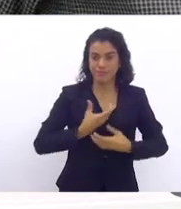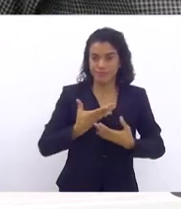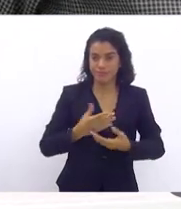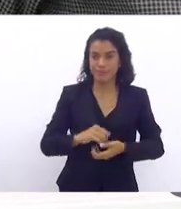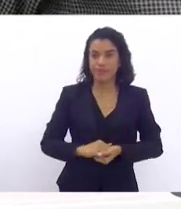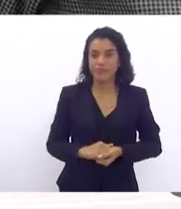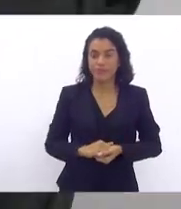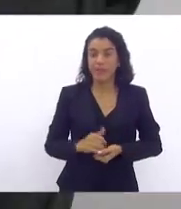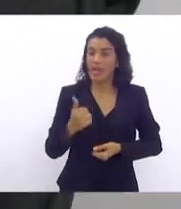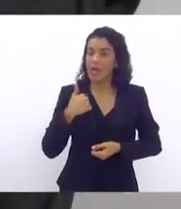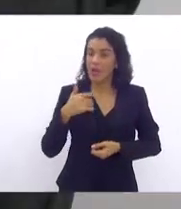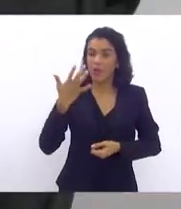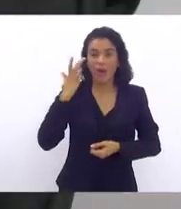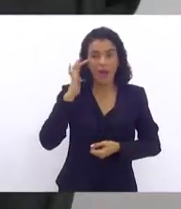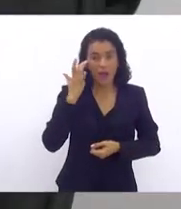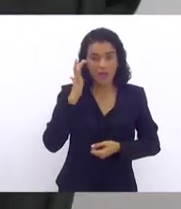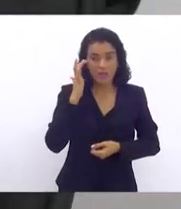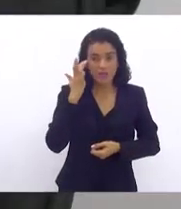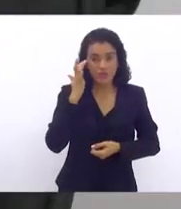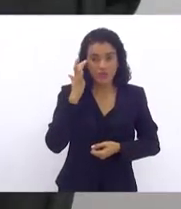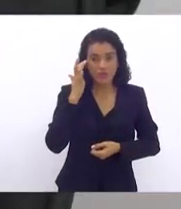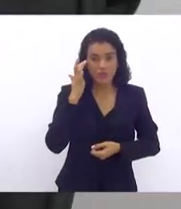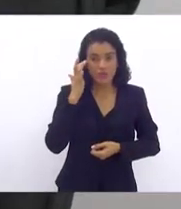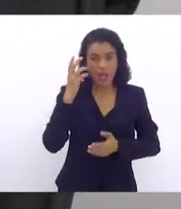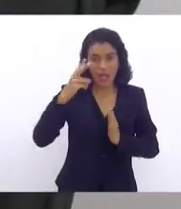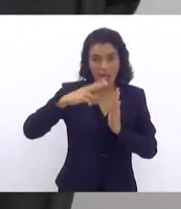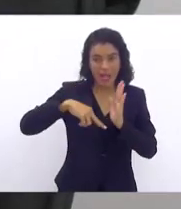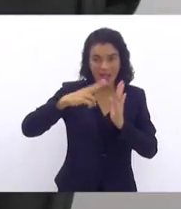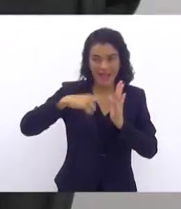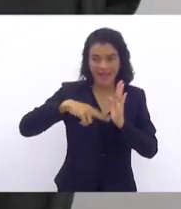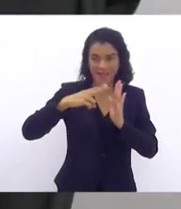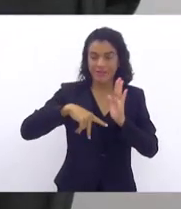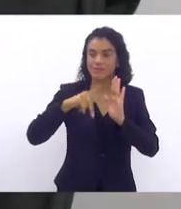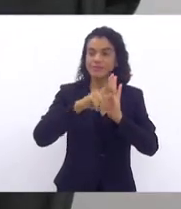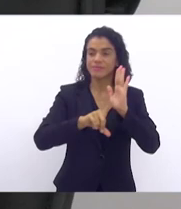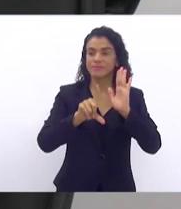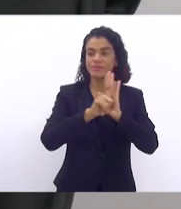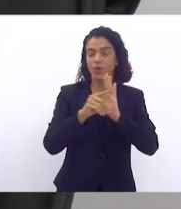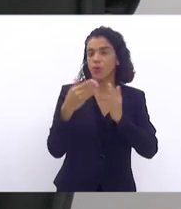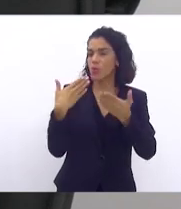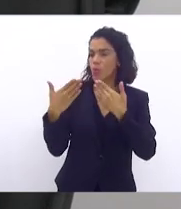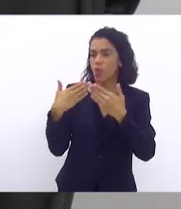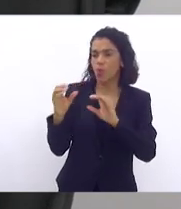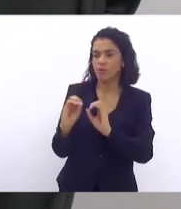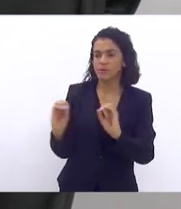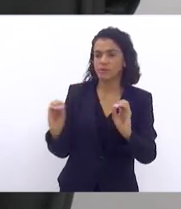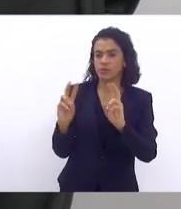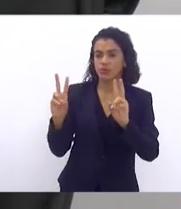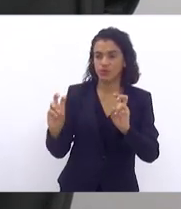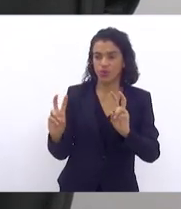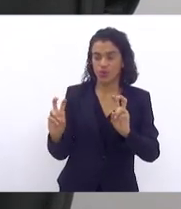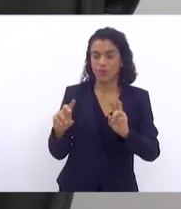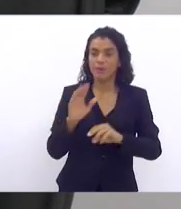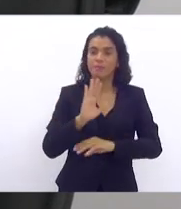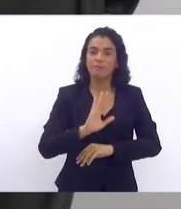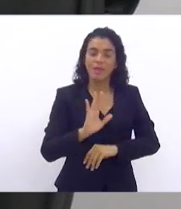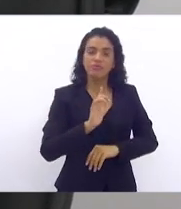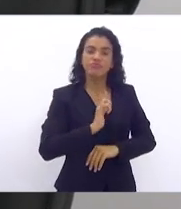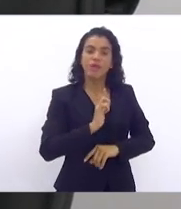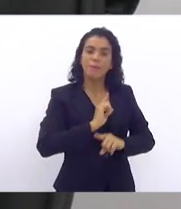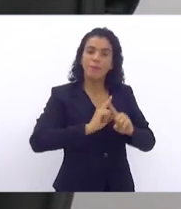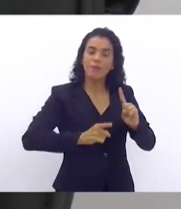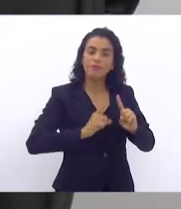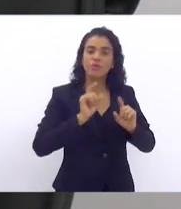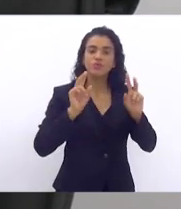eu tenho a impressão de que, lendo o PL do deputado Anderson, não conversei com ele sobre a matéria, mas me parece que a vedação é